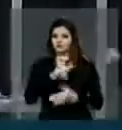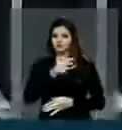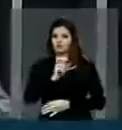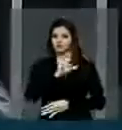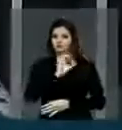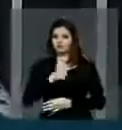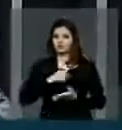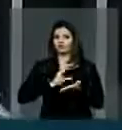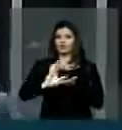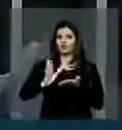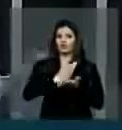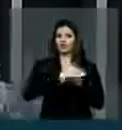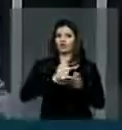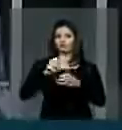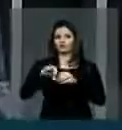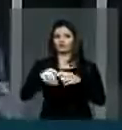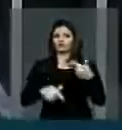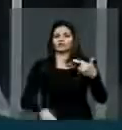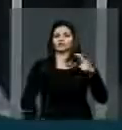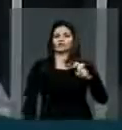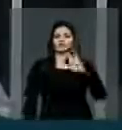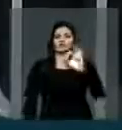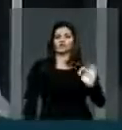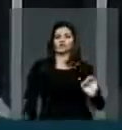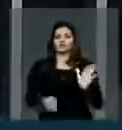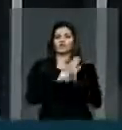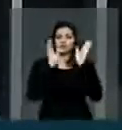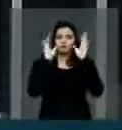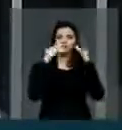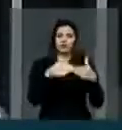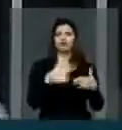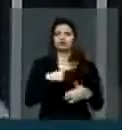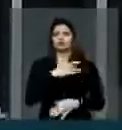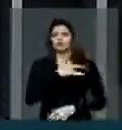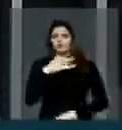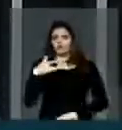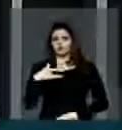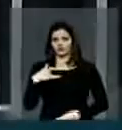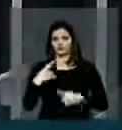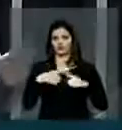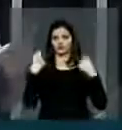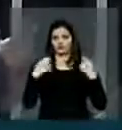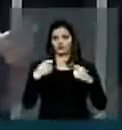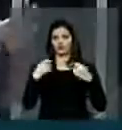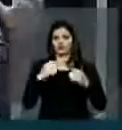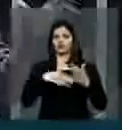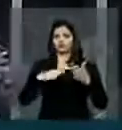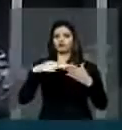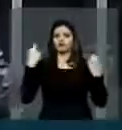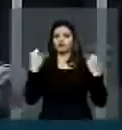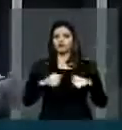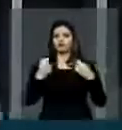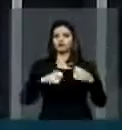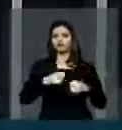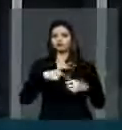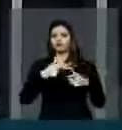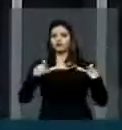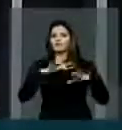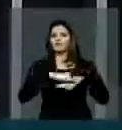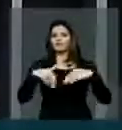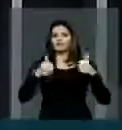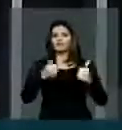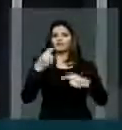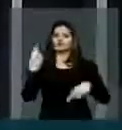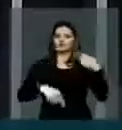royalties para a educação e 25% dos royalties para a saúde. Devemos, lógico, que ampliar a